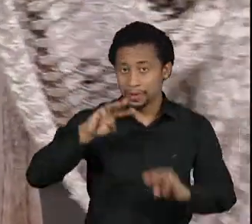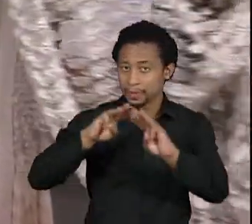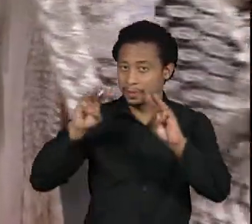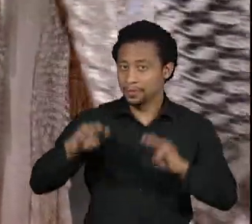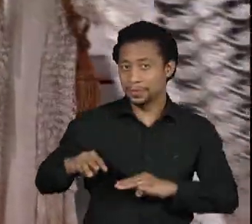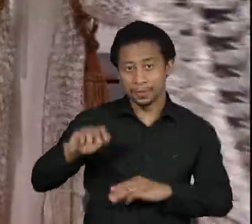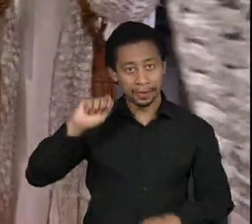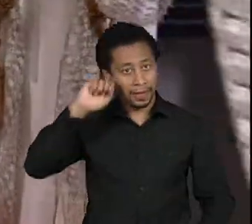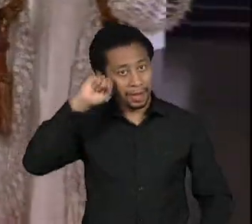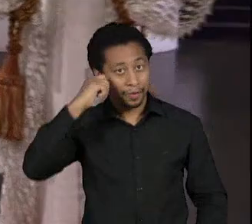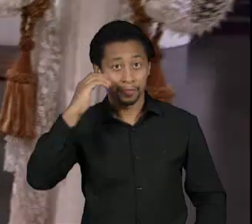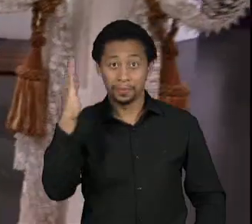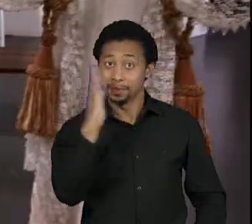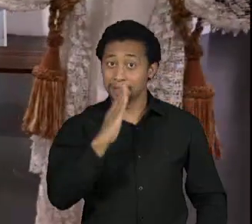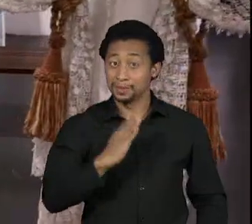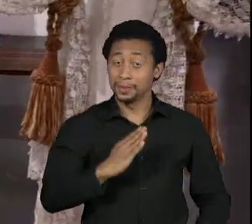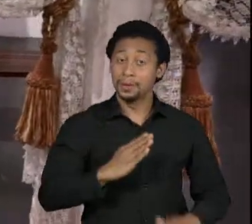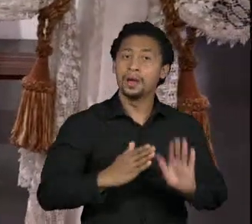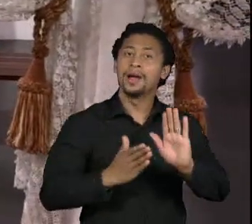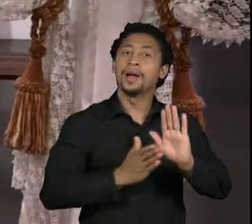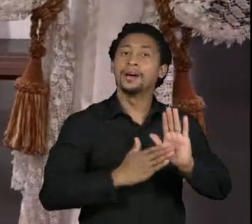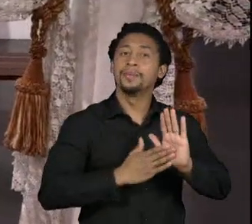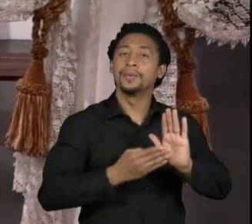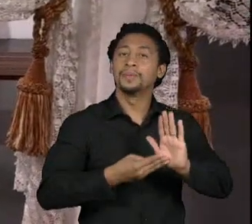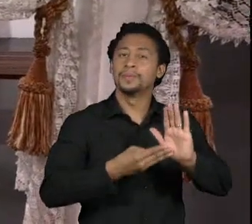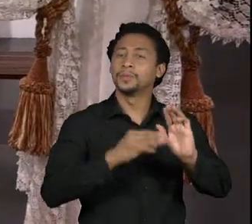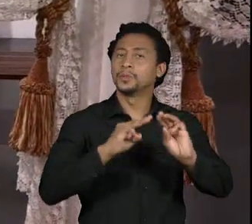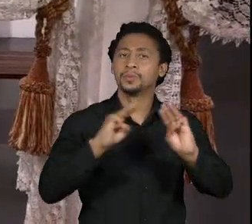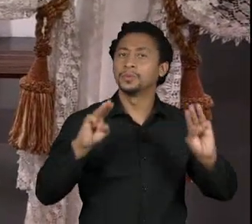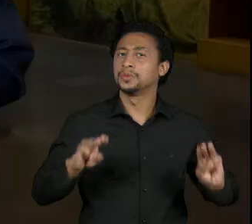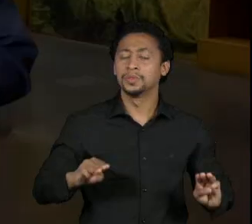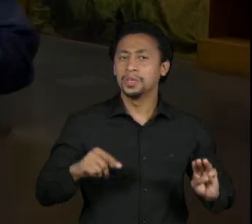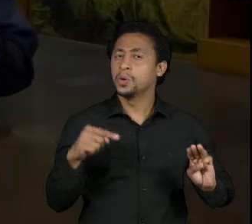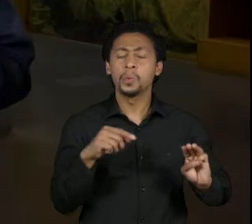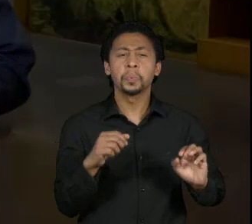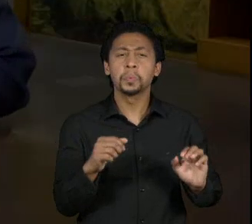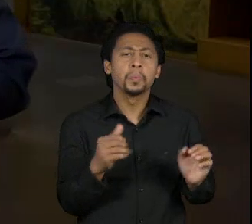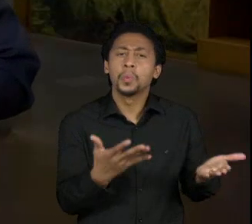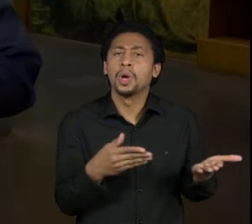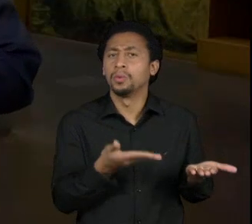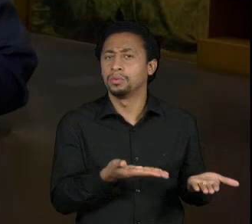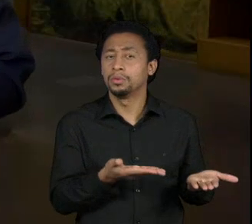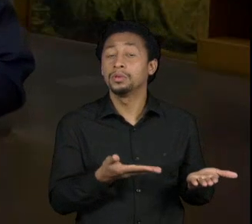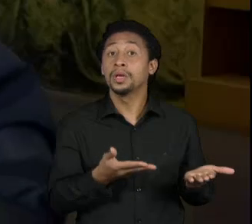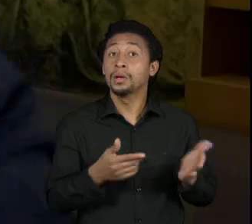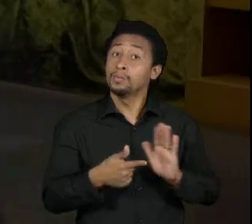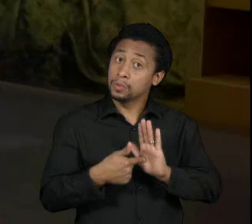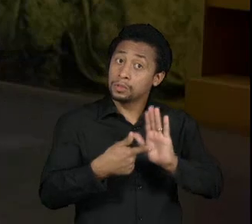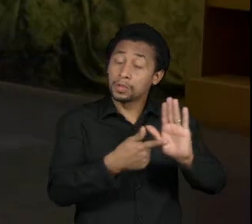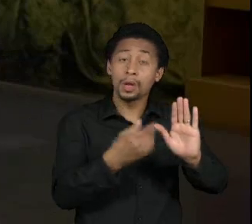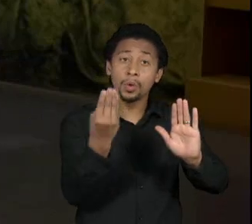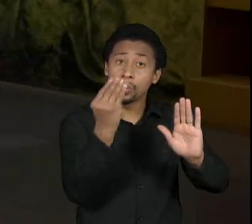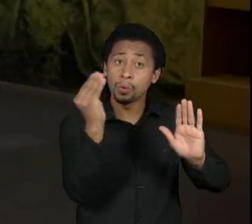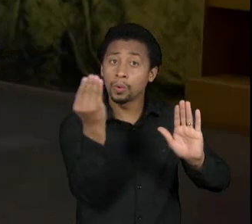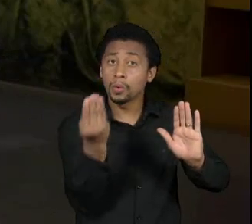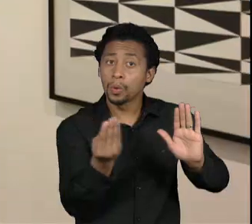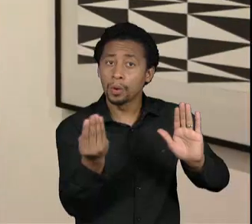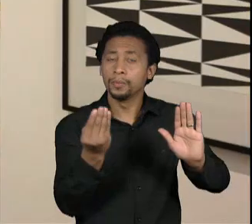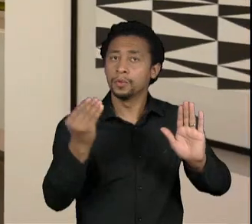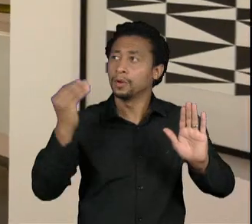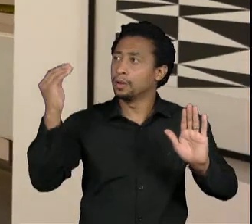A proposta do museu é pensar o Brasil a partir da África, ou a partir de suas matrizes africanas. Bora conhecer o